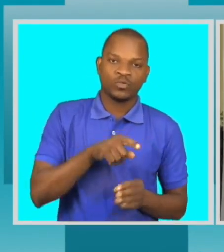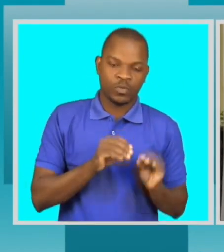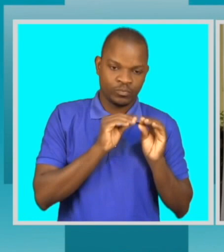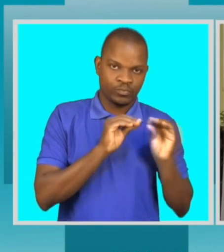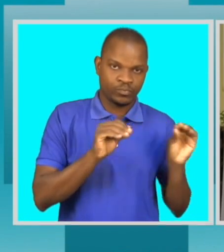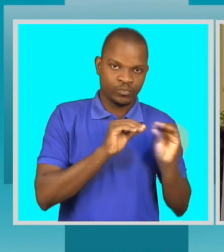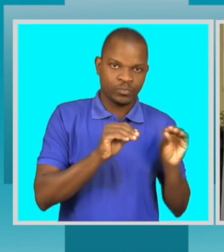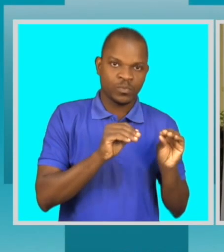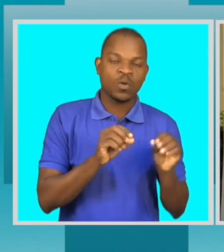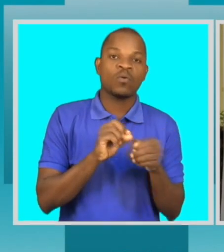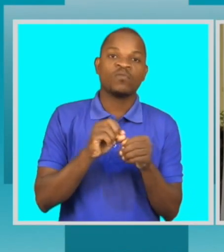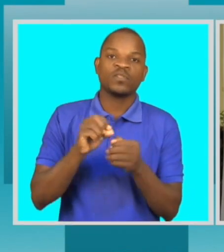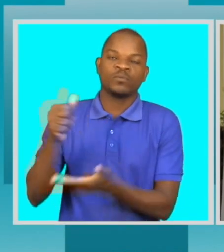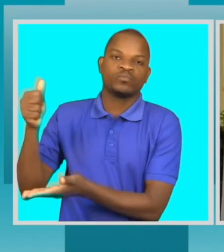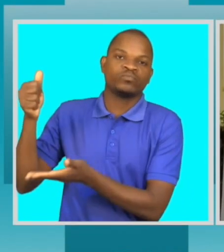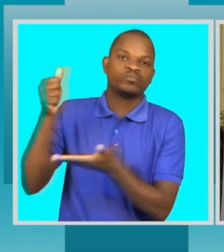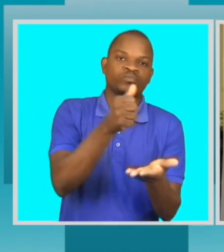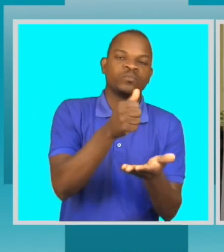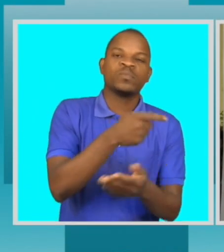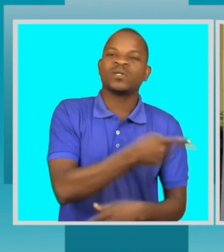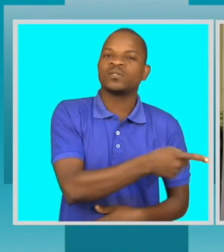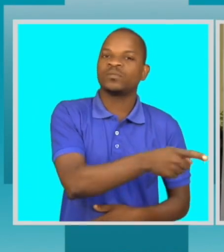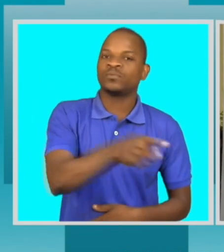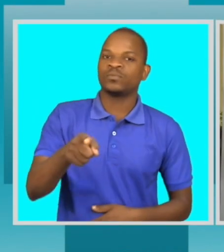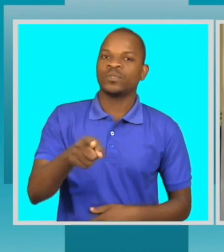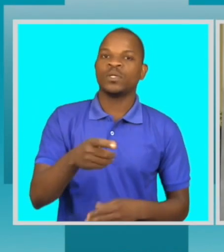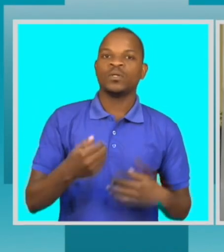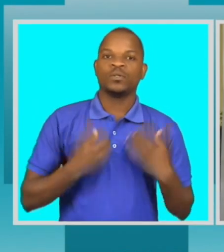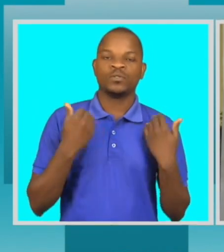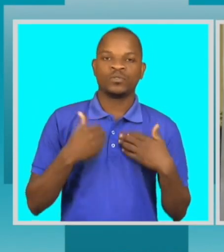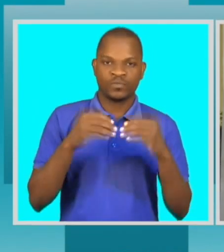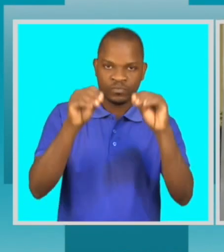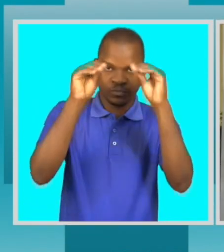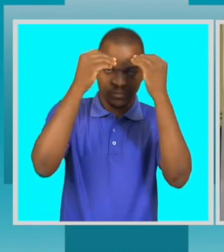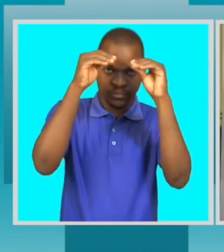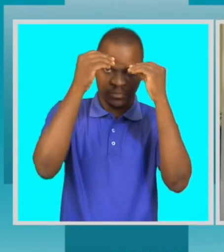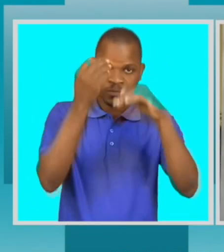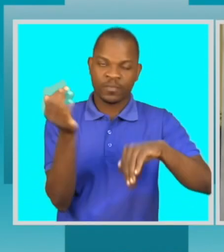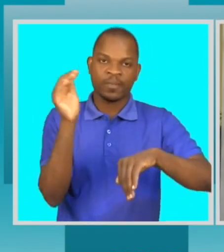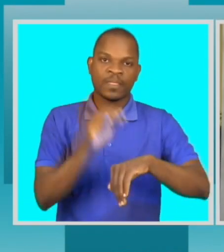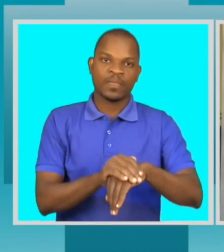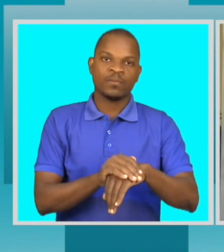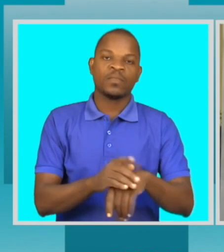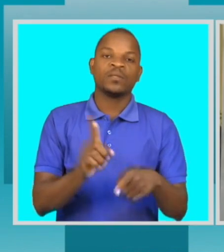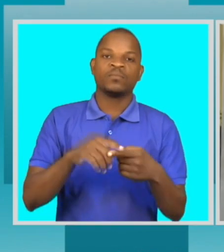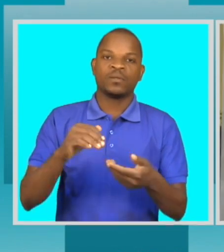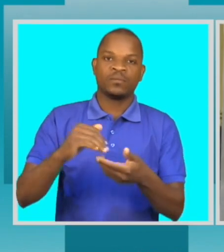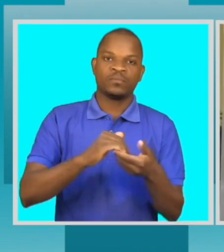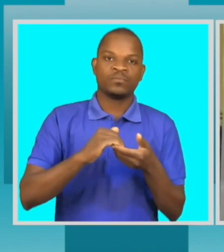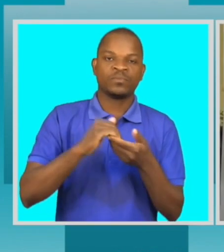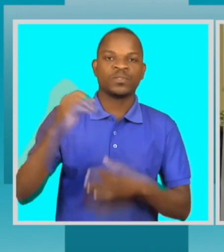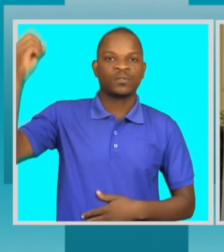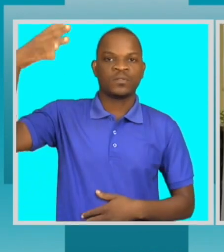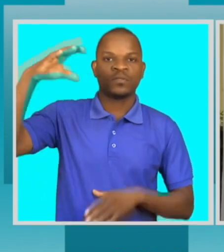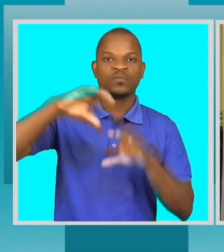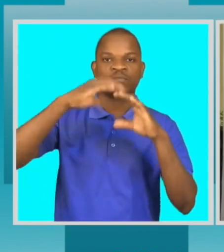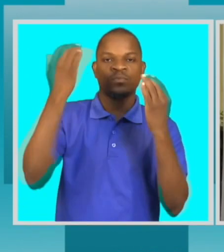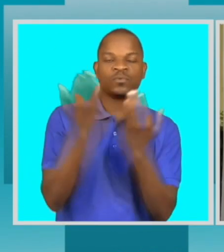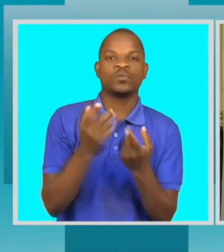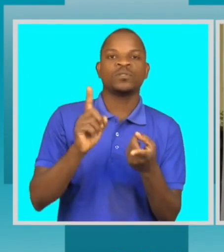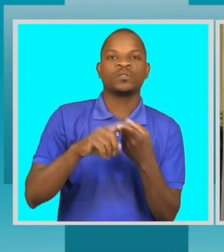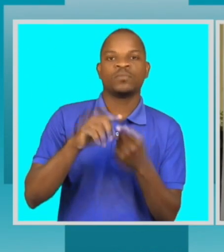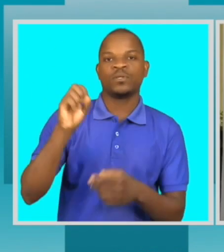E Life of Gold providencia bolsas para todos os jovens que frequentam a formação profissional nesta parceria que